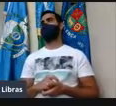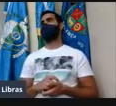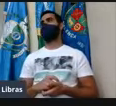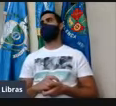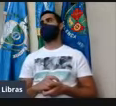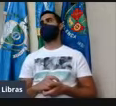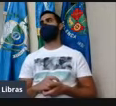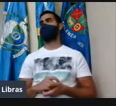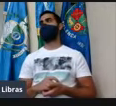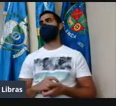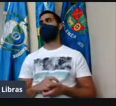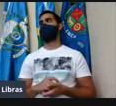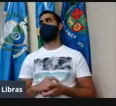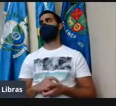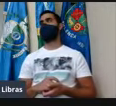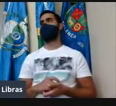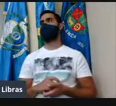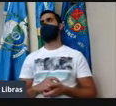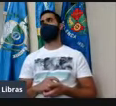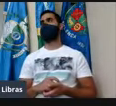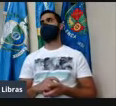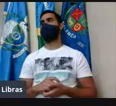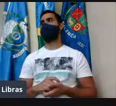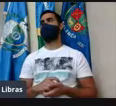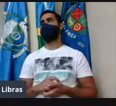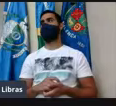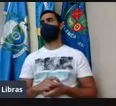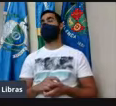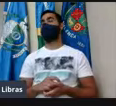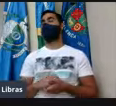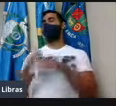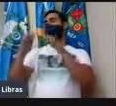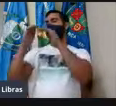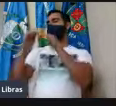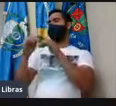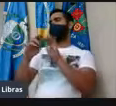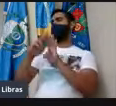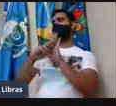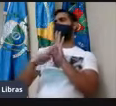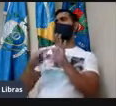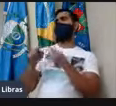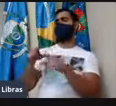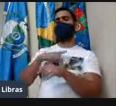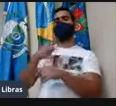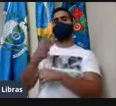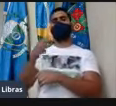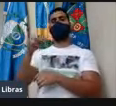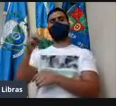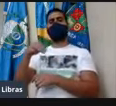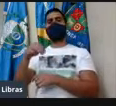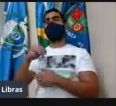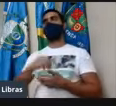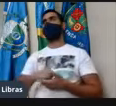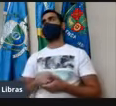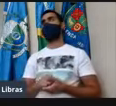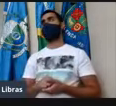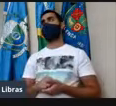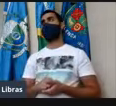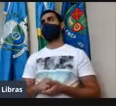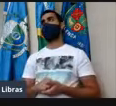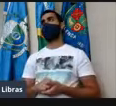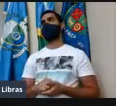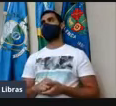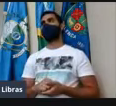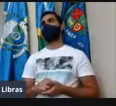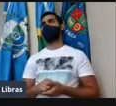réplica. Em respeito ao nosso convidado, regimentalmente, vereador Marquinhos, só tem três minutos. Não, o senhor fez a pergunta e está